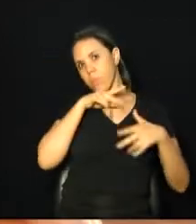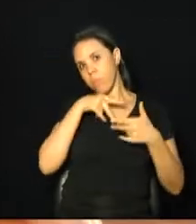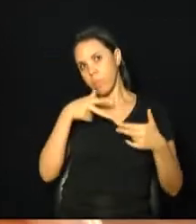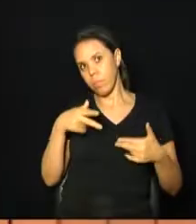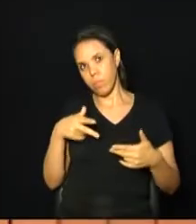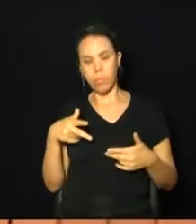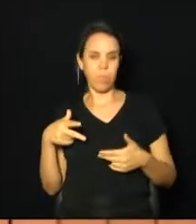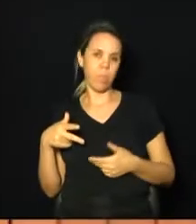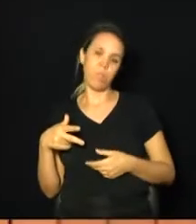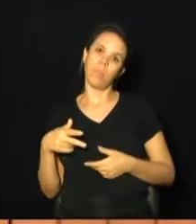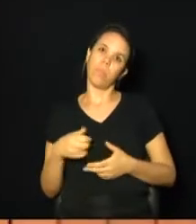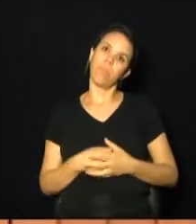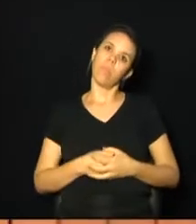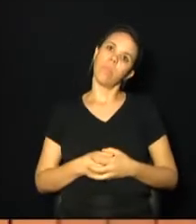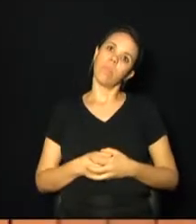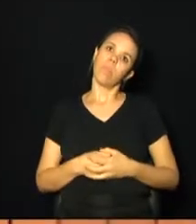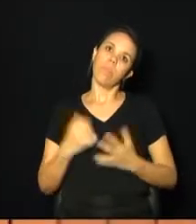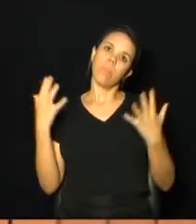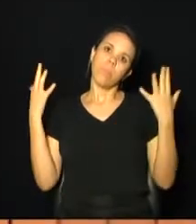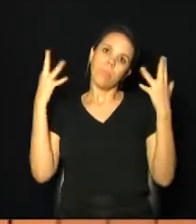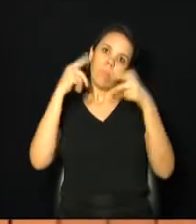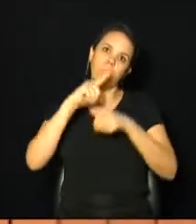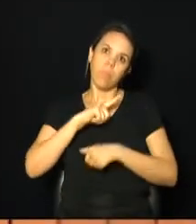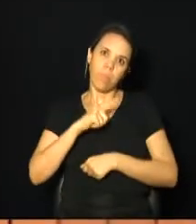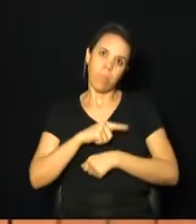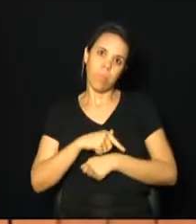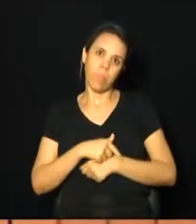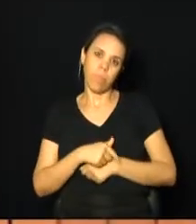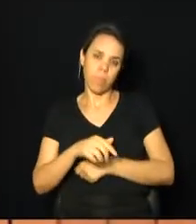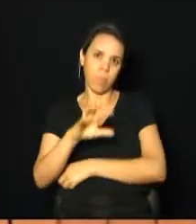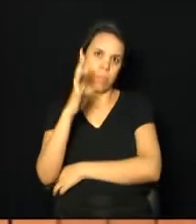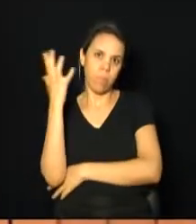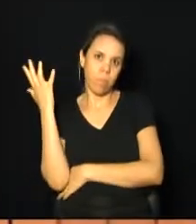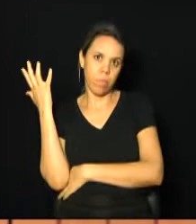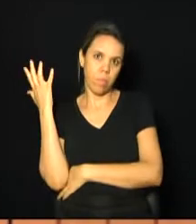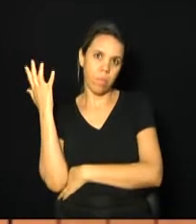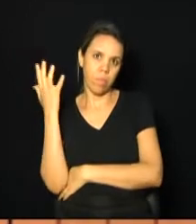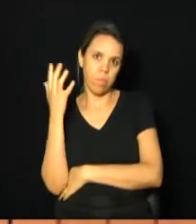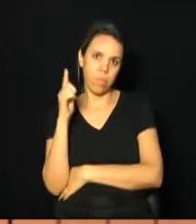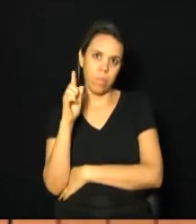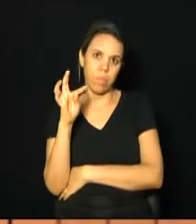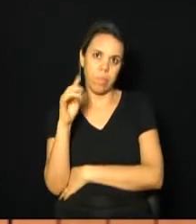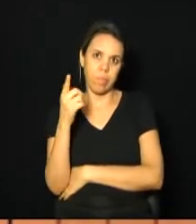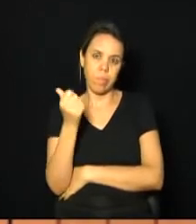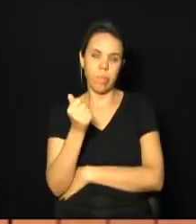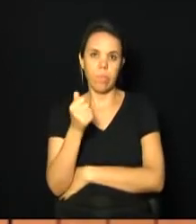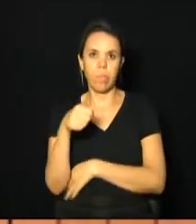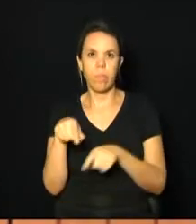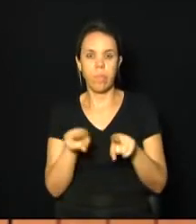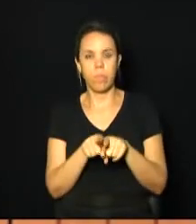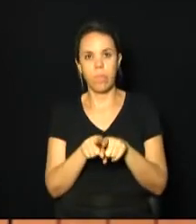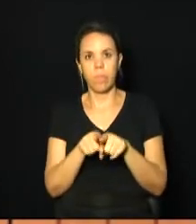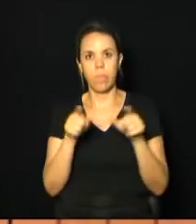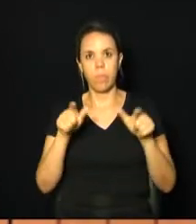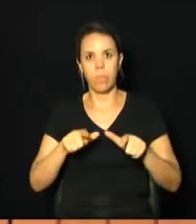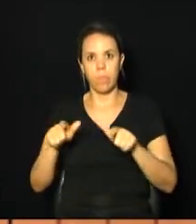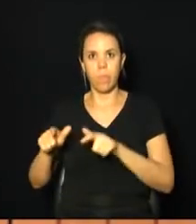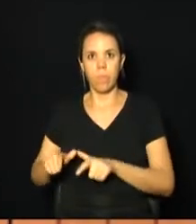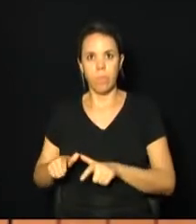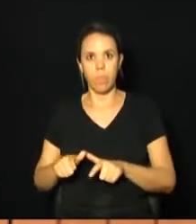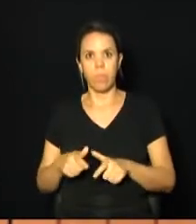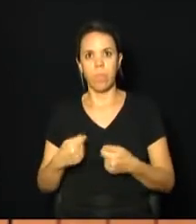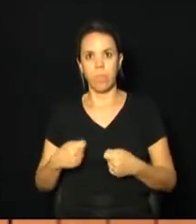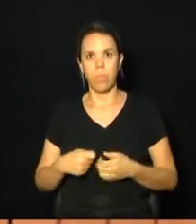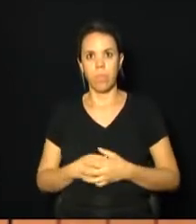animais, a beleza que tem, né, nas paisagens. No Gargantilha também, né? São áreas que